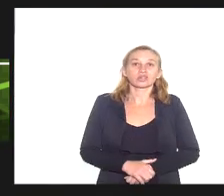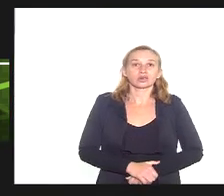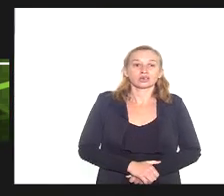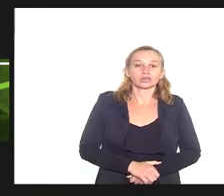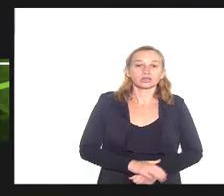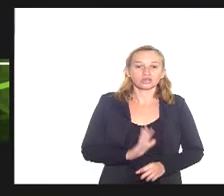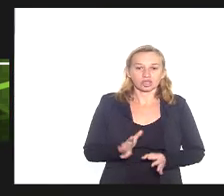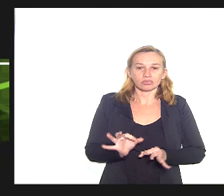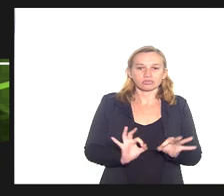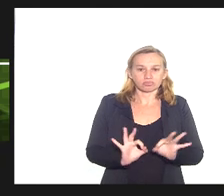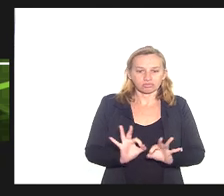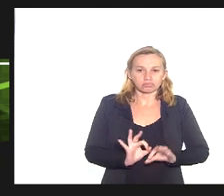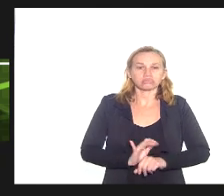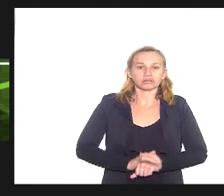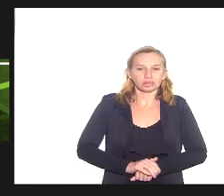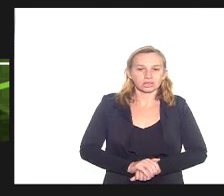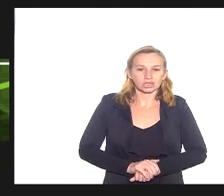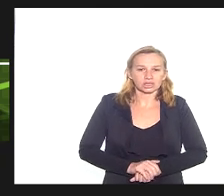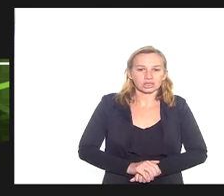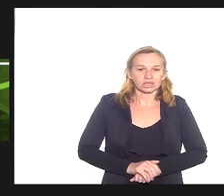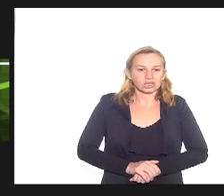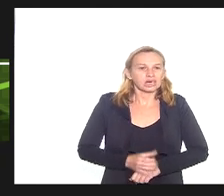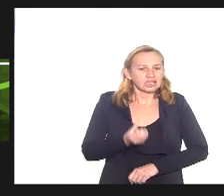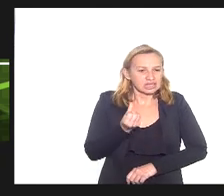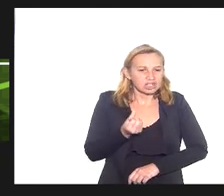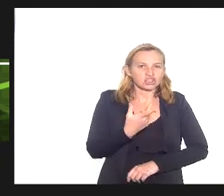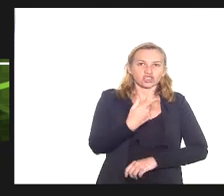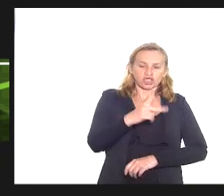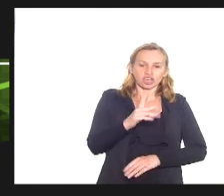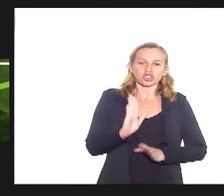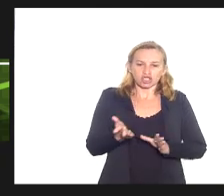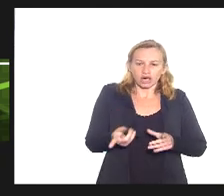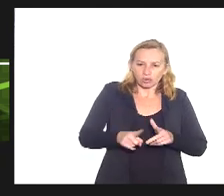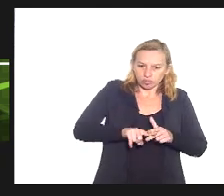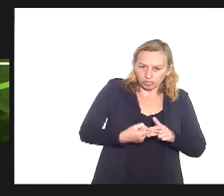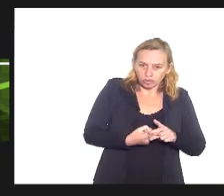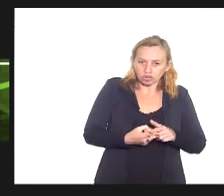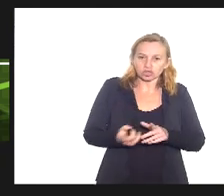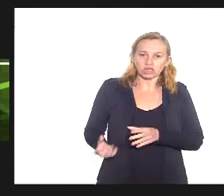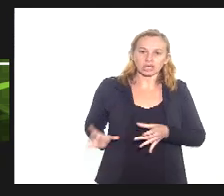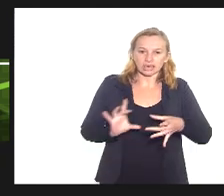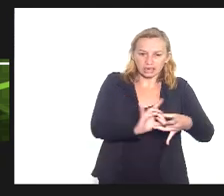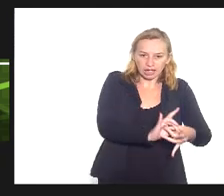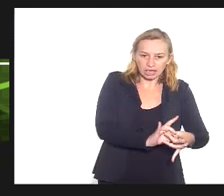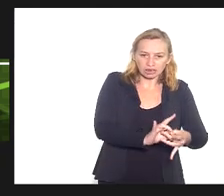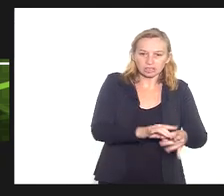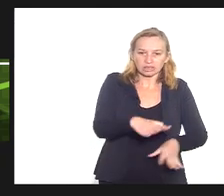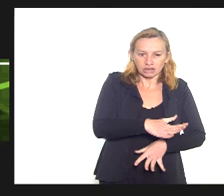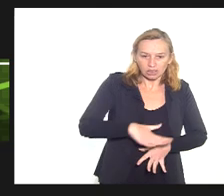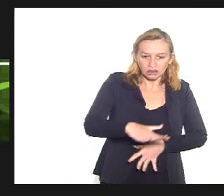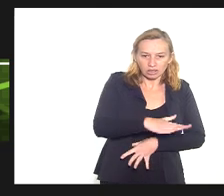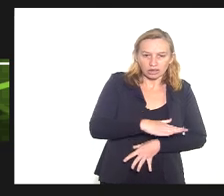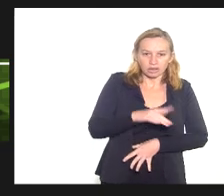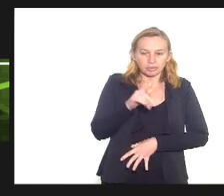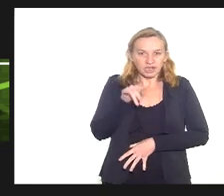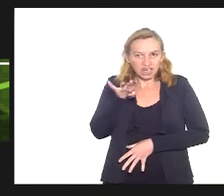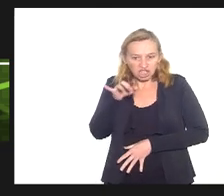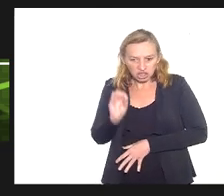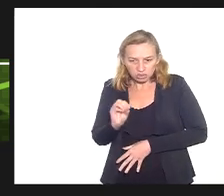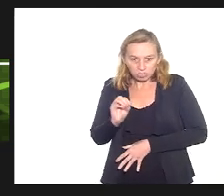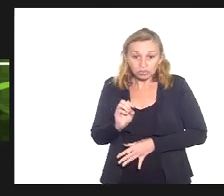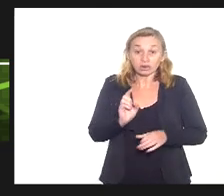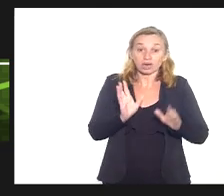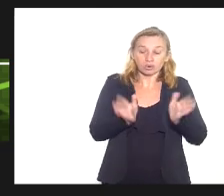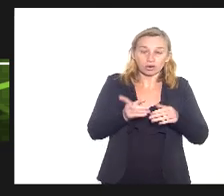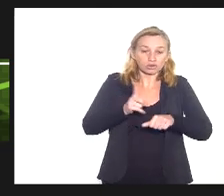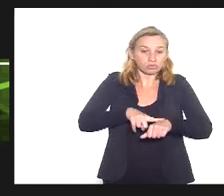devidamente mantenidos. 6 deles já foram reposicionados e reconectados ao campo de Peregrino. A pendência no